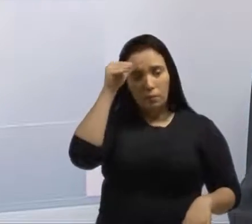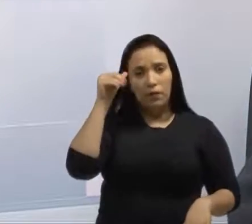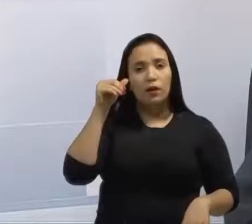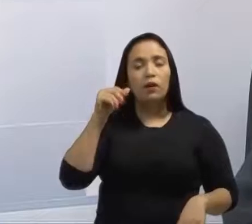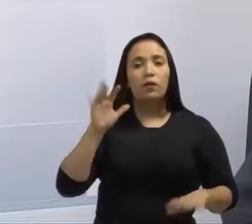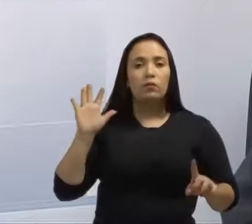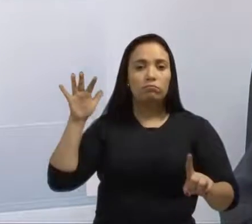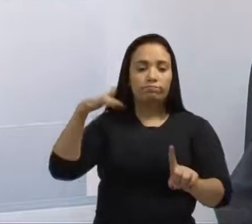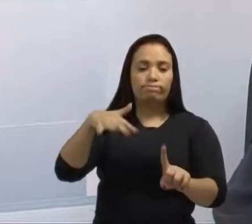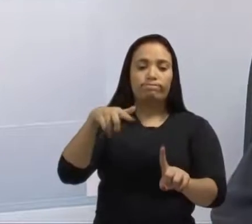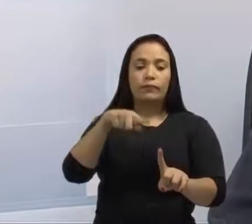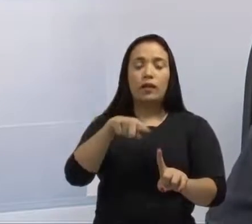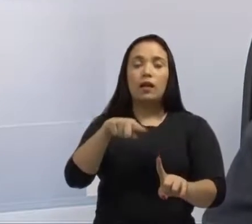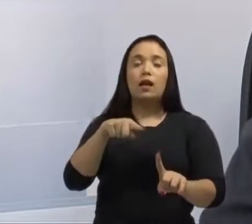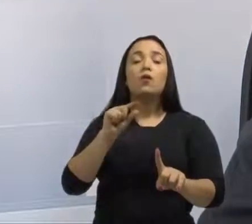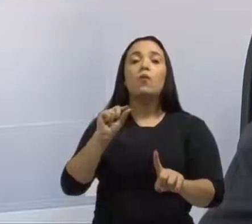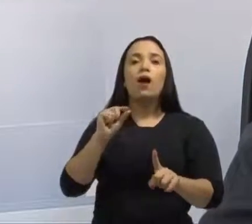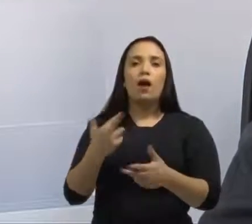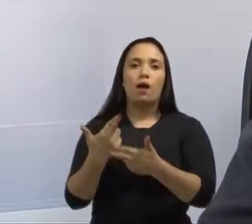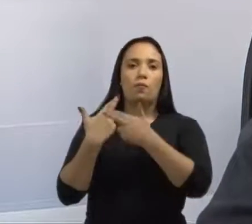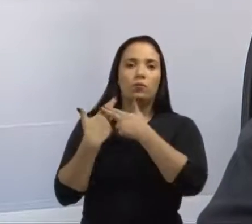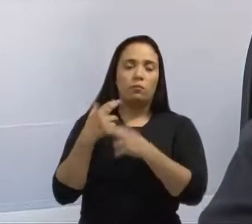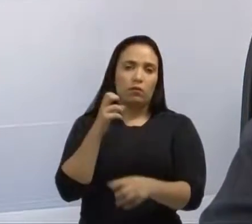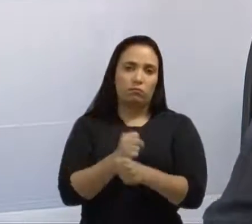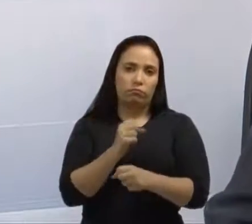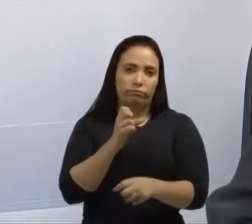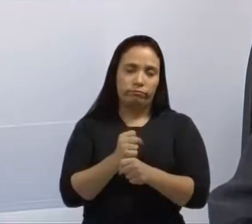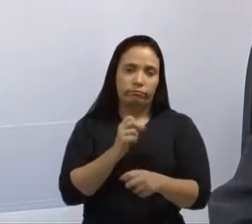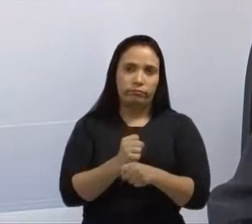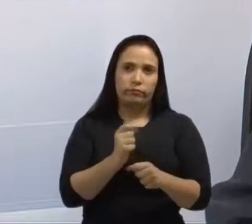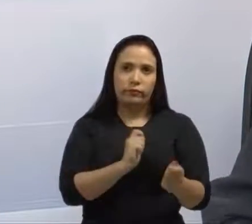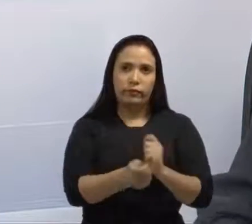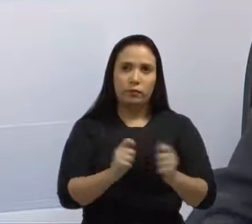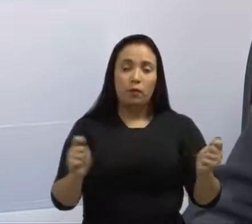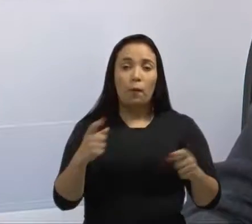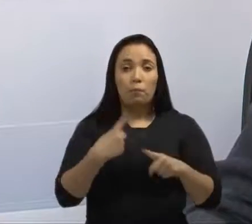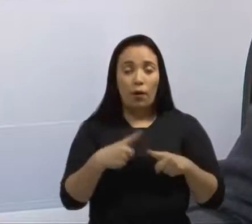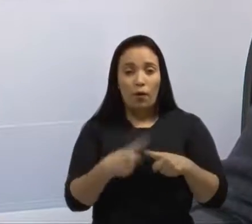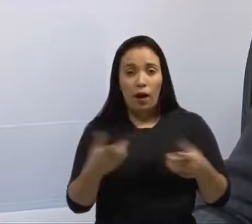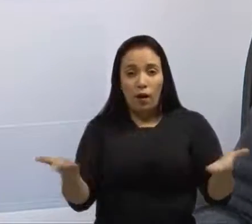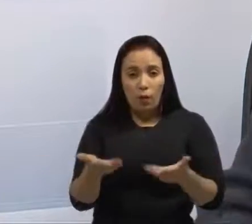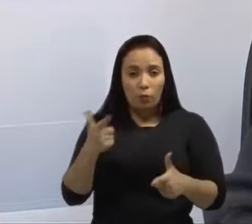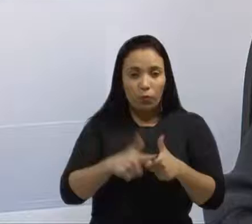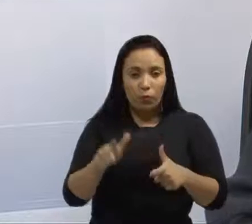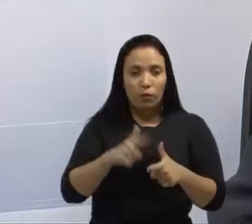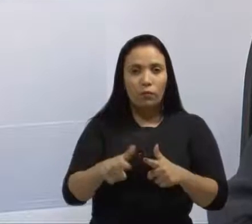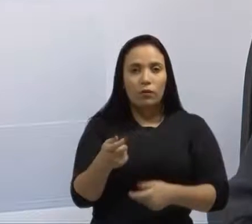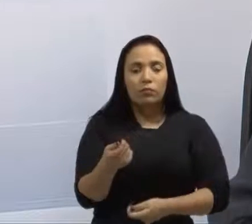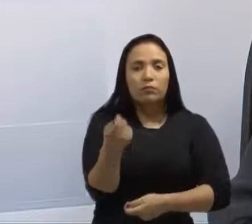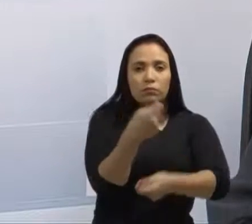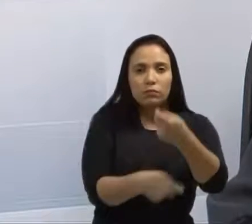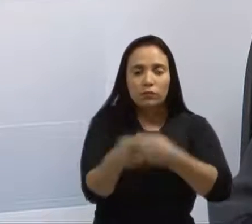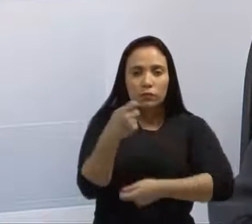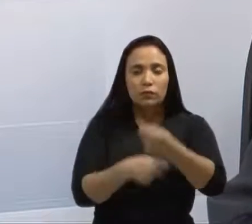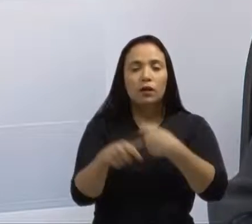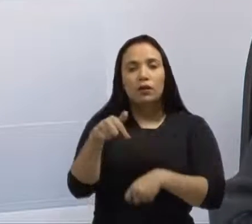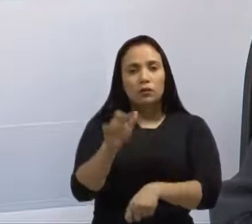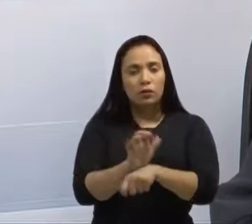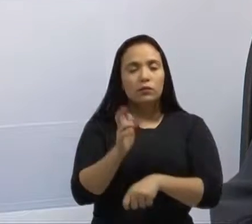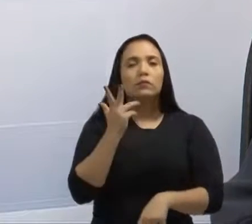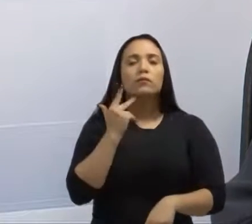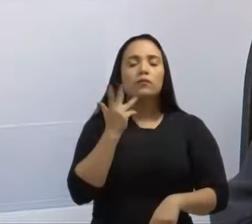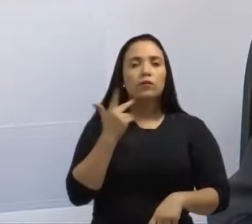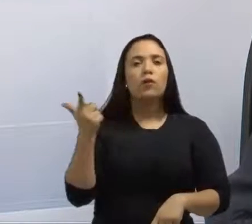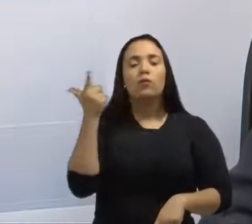lembrado pela responsabilidade fiscal. Em uma época de crise como nós vivemos, o estado do Ceará consegue não